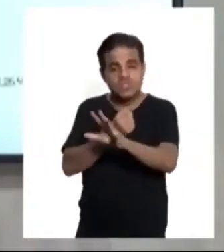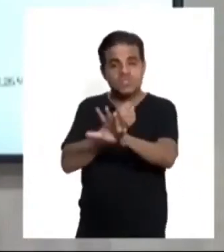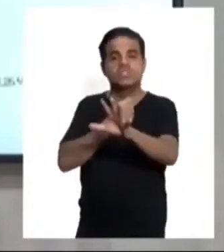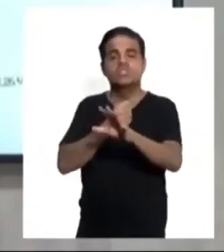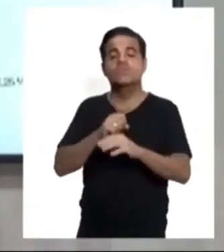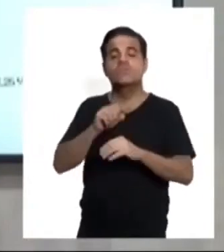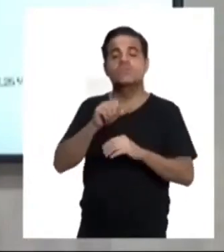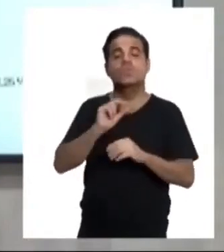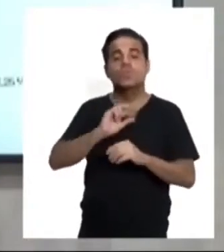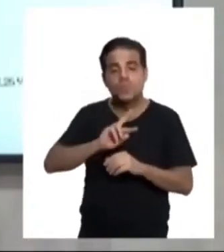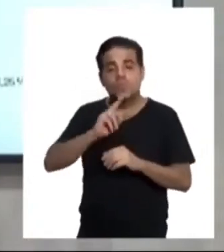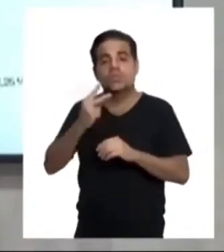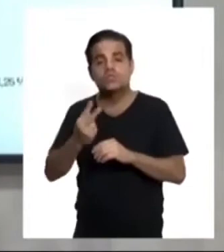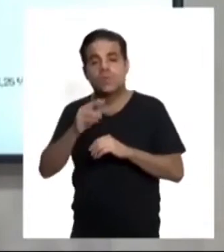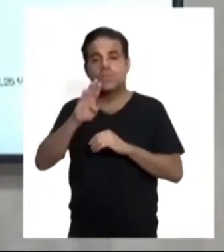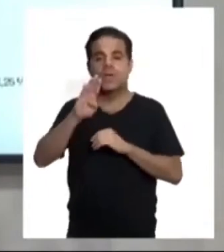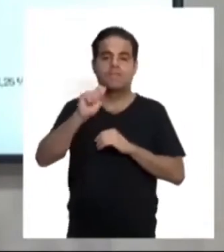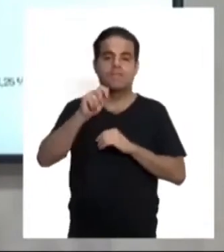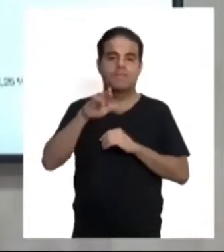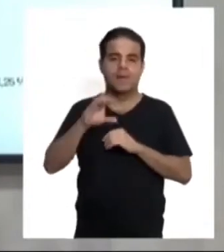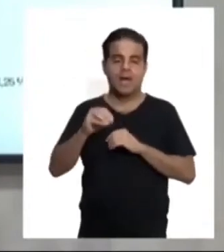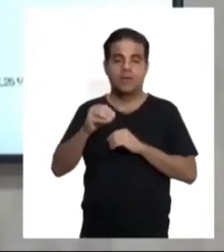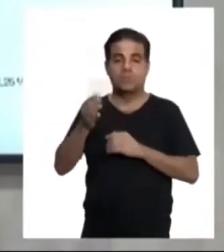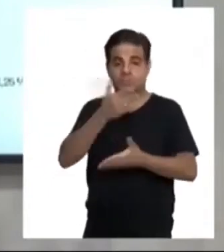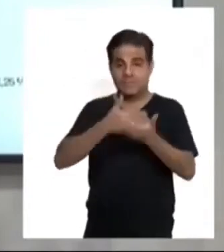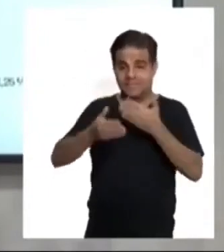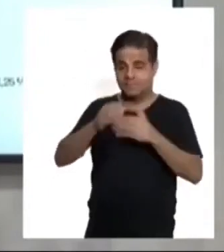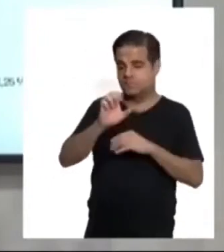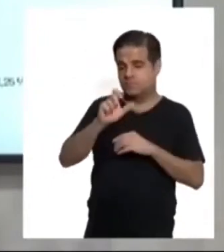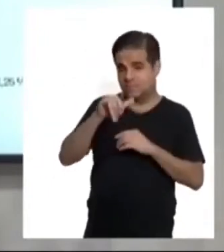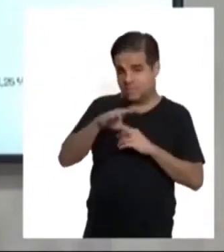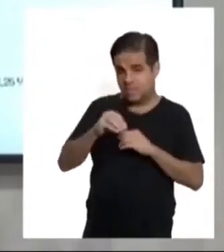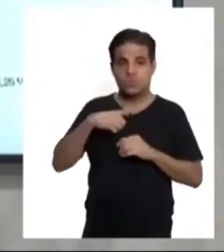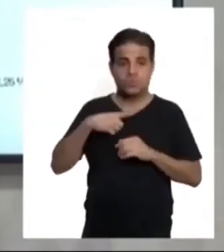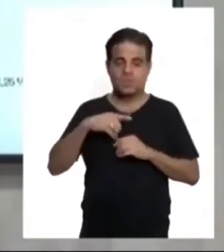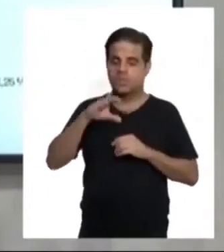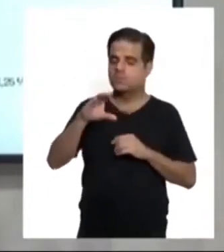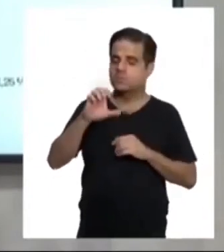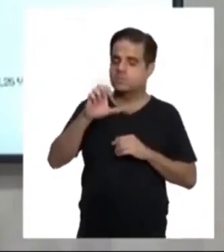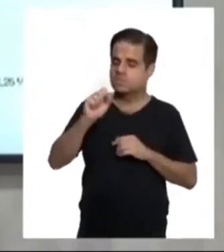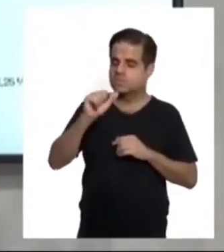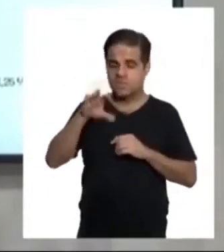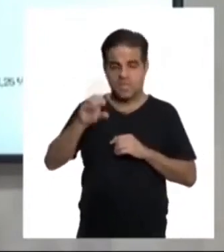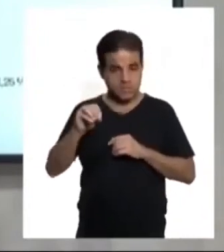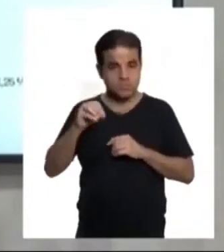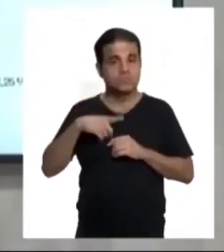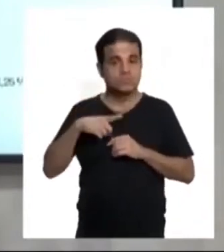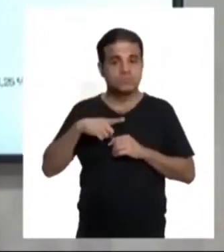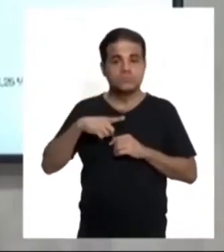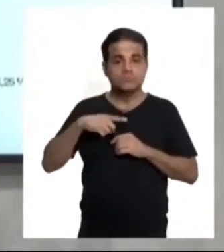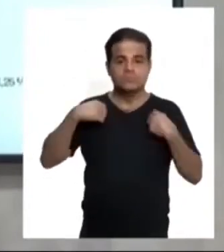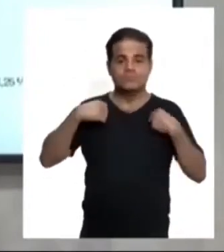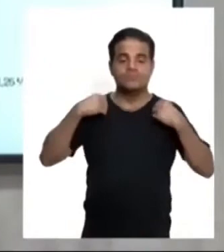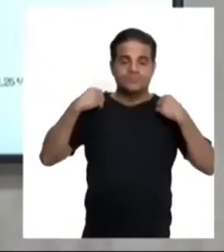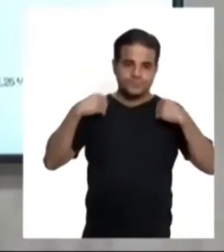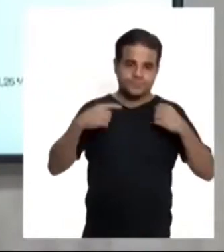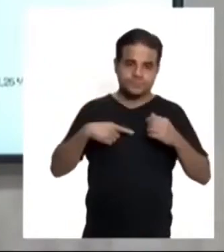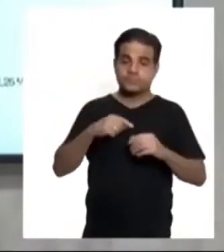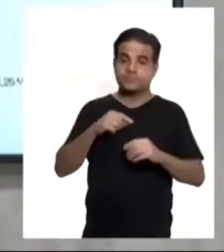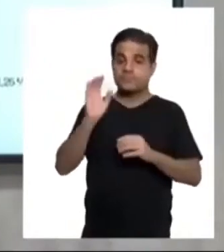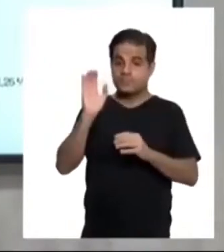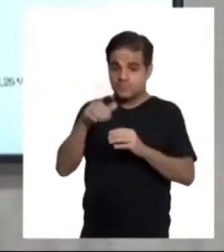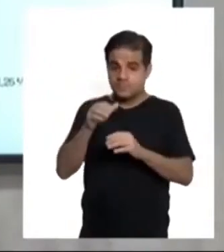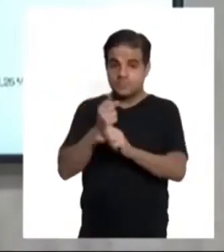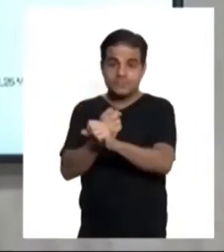ó, a relação da fração do césio, quer dizer, eu tenho césio, tá? Existe na fonte